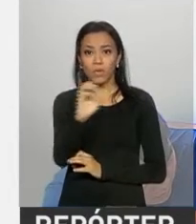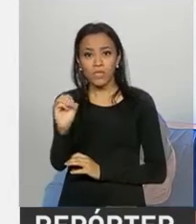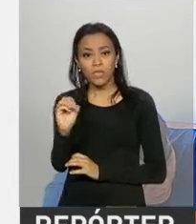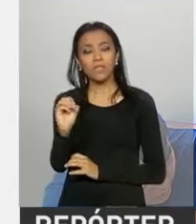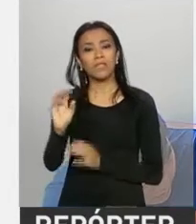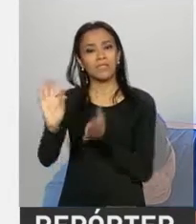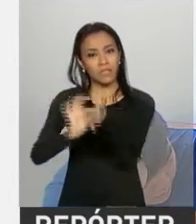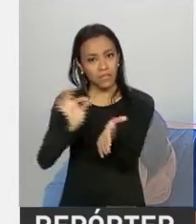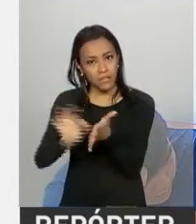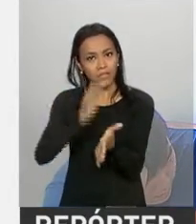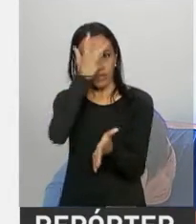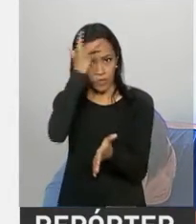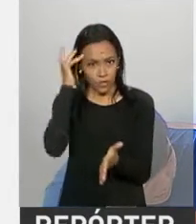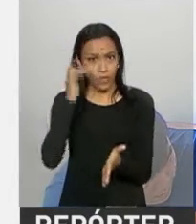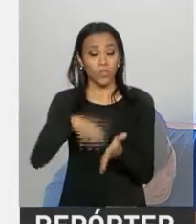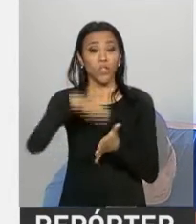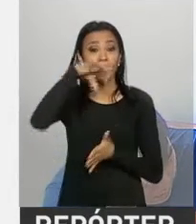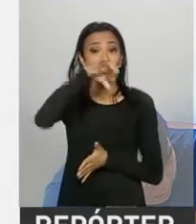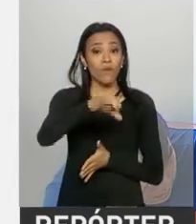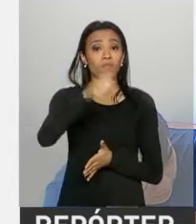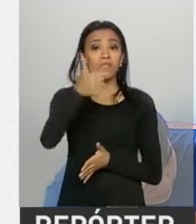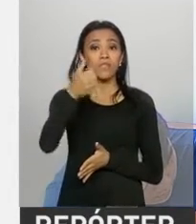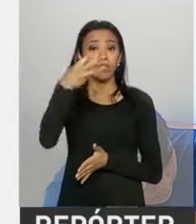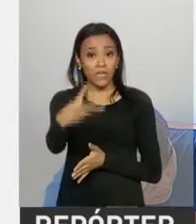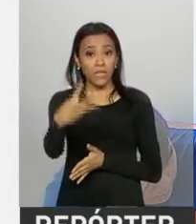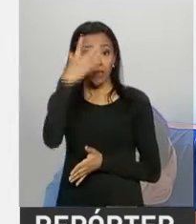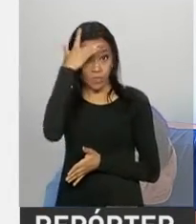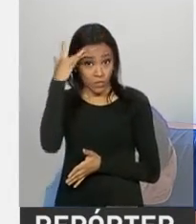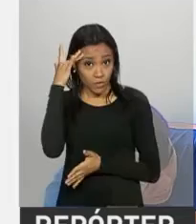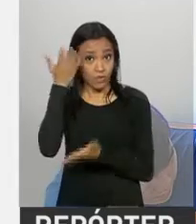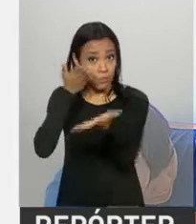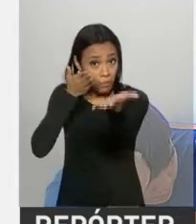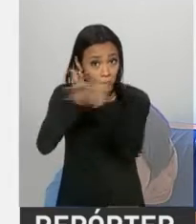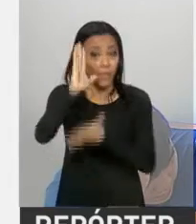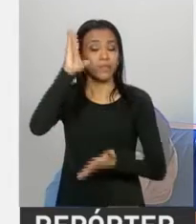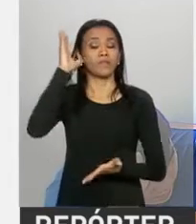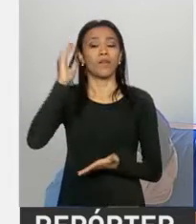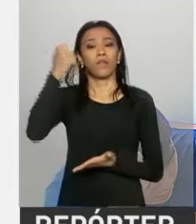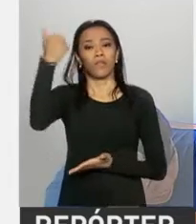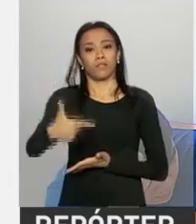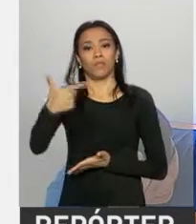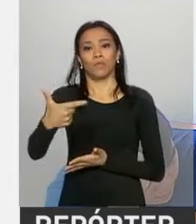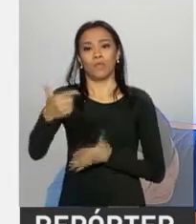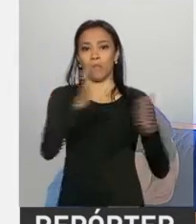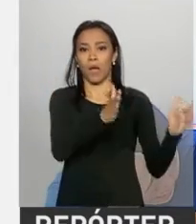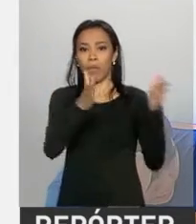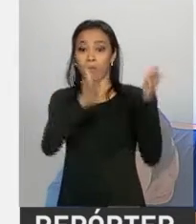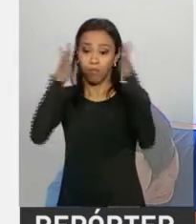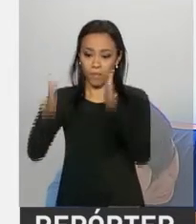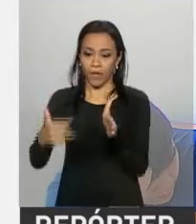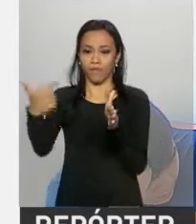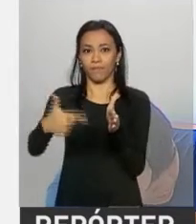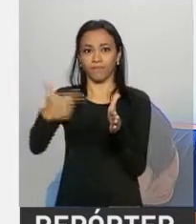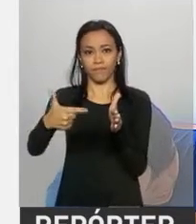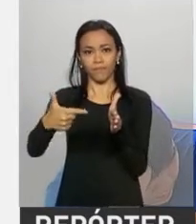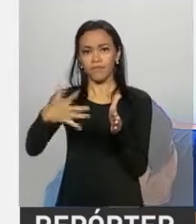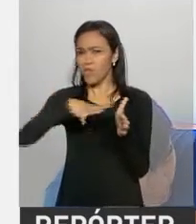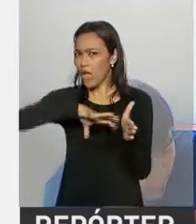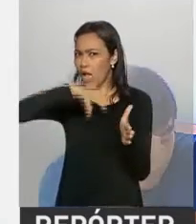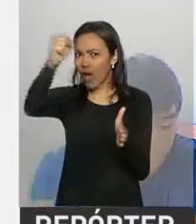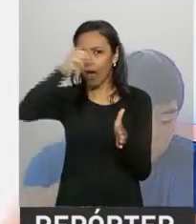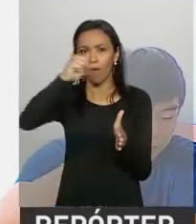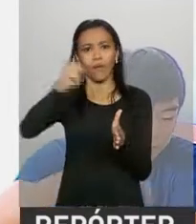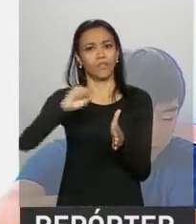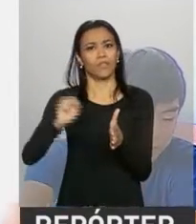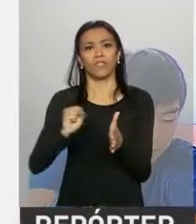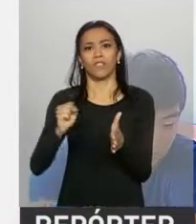inscritos deixes 913 mil passarão para a próxima fase da competição a obmep bateu recordes de